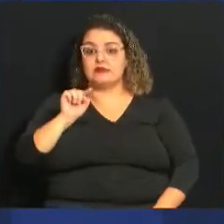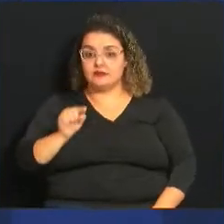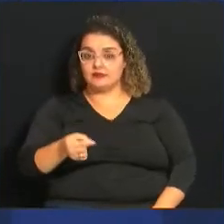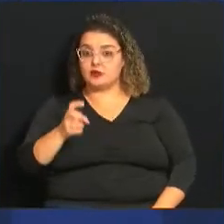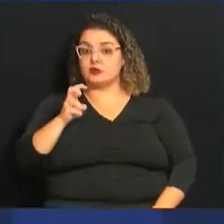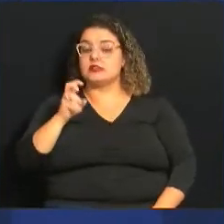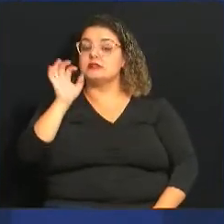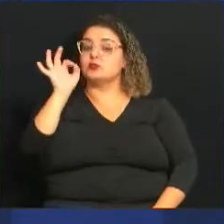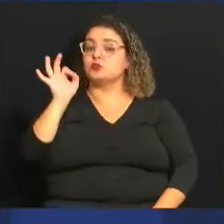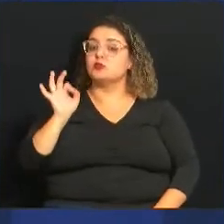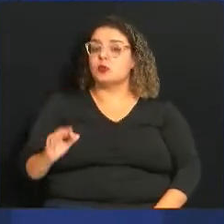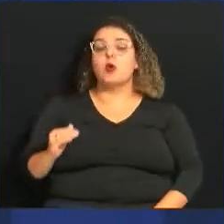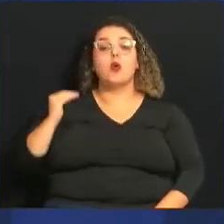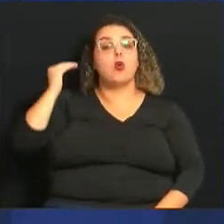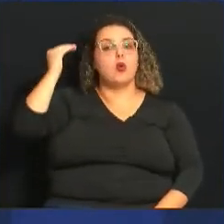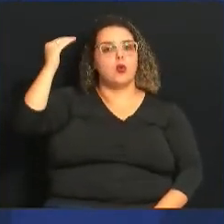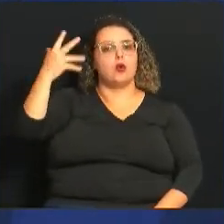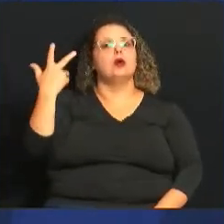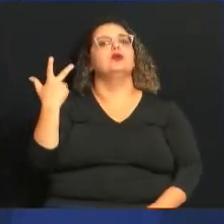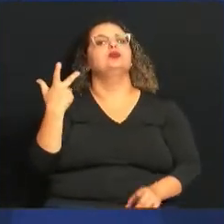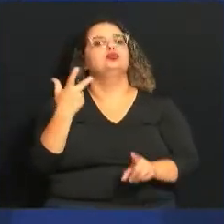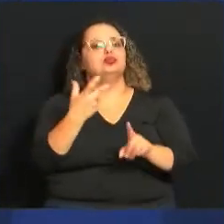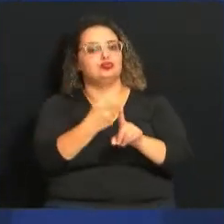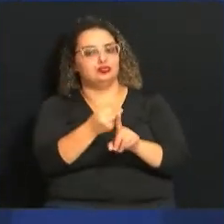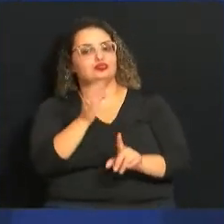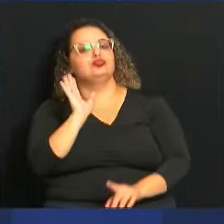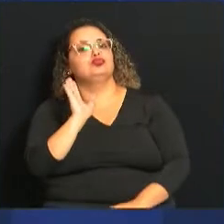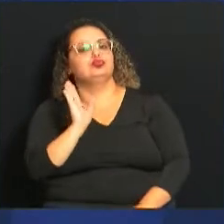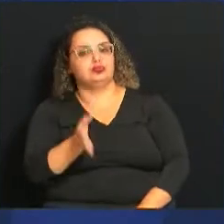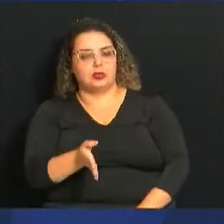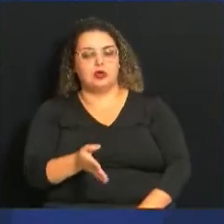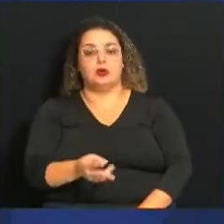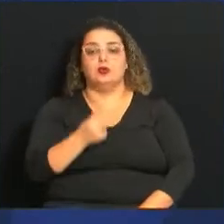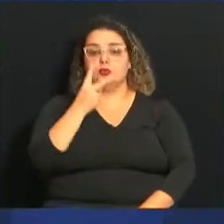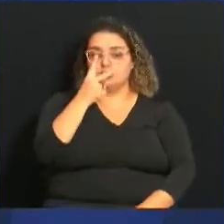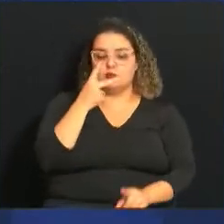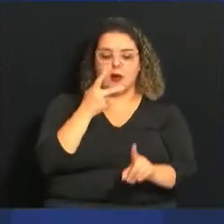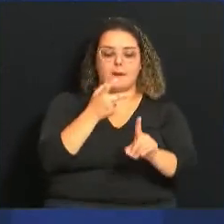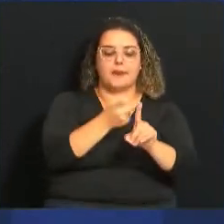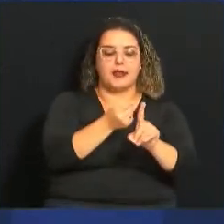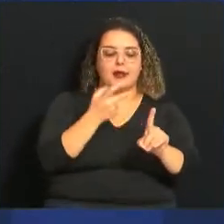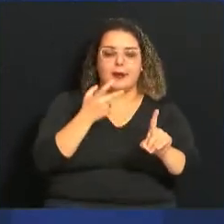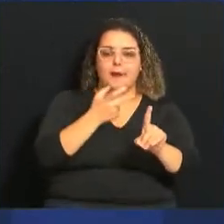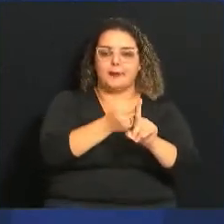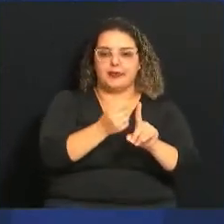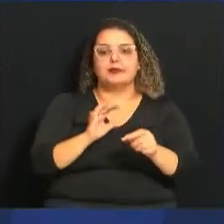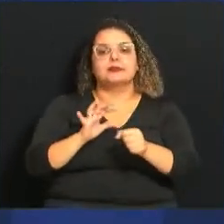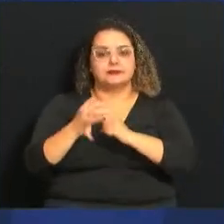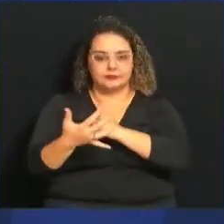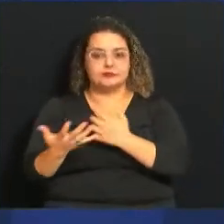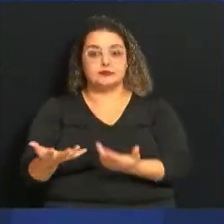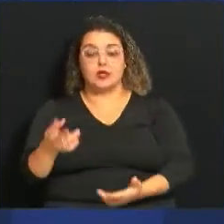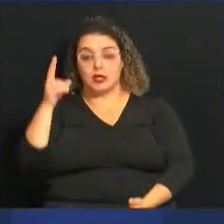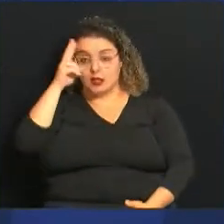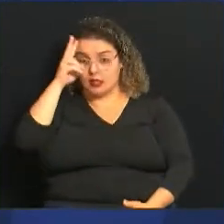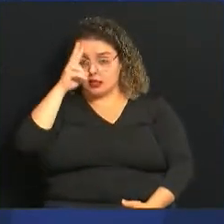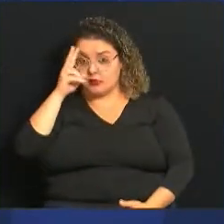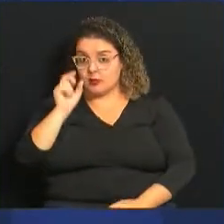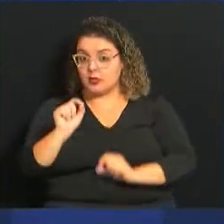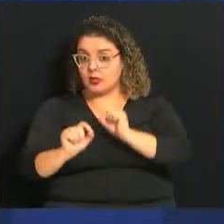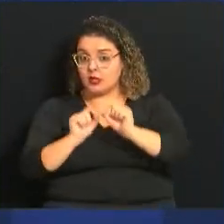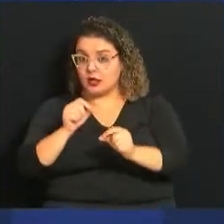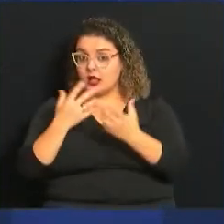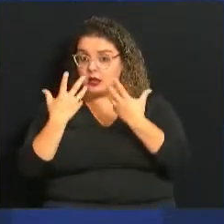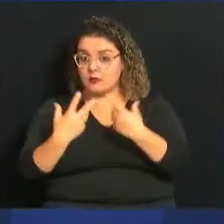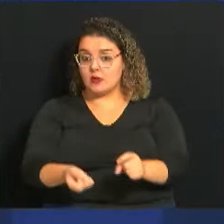96,5% de adultos vacinados com 2 doses. E lembro aqui, hein? Quem recebeu a segunda dose